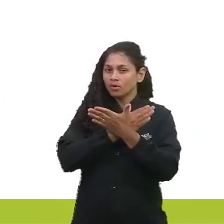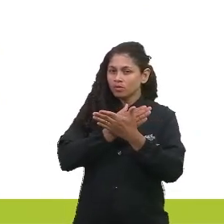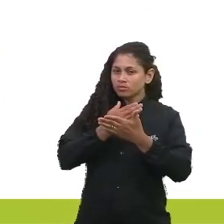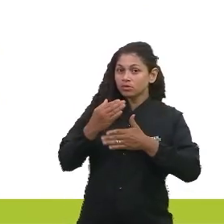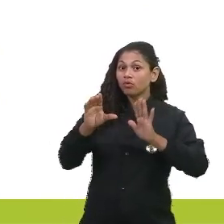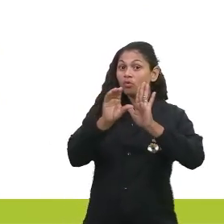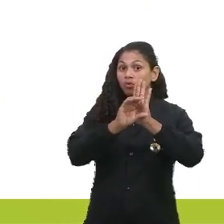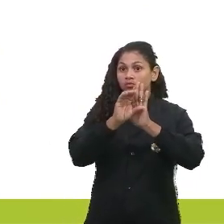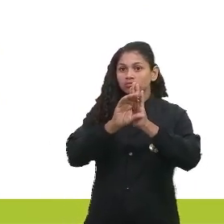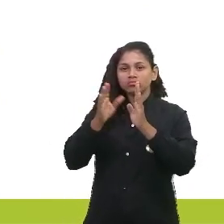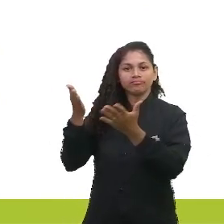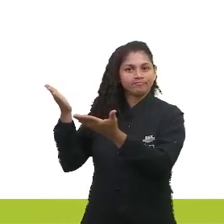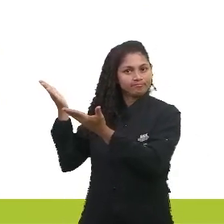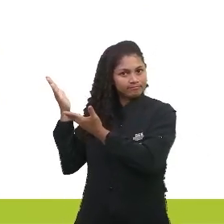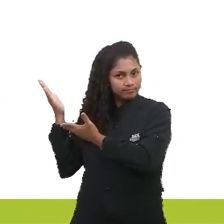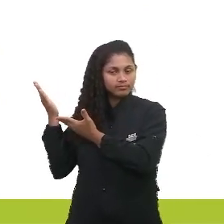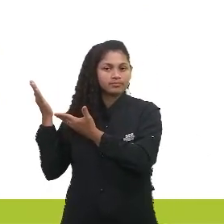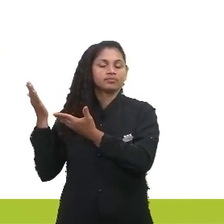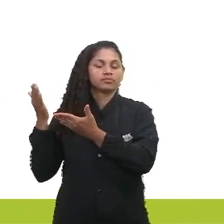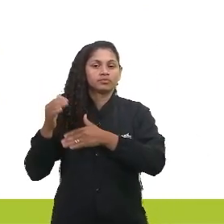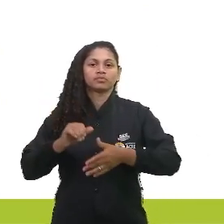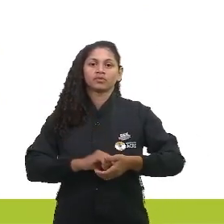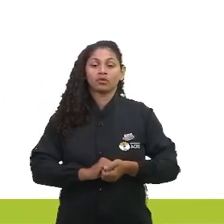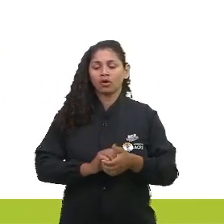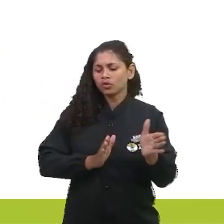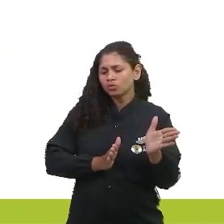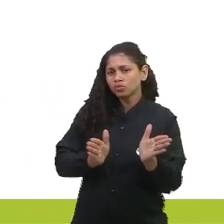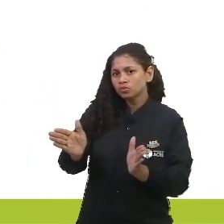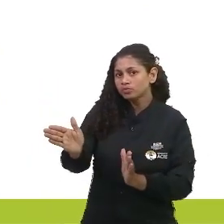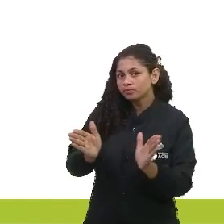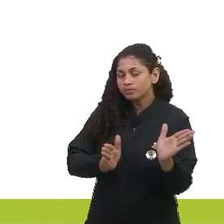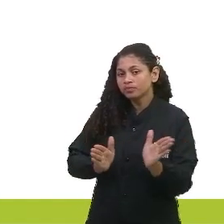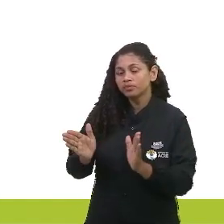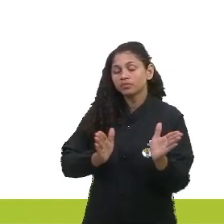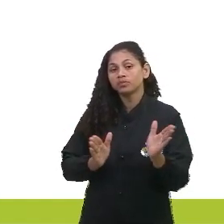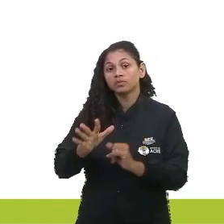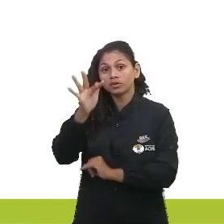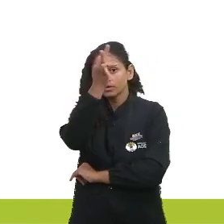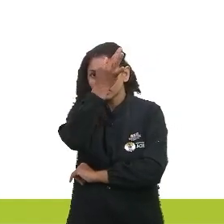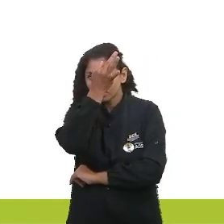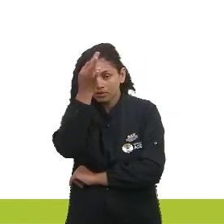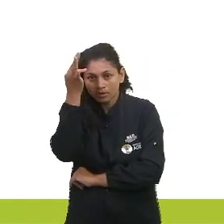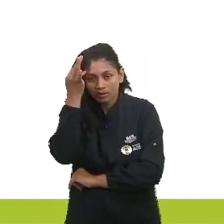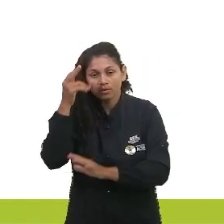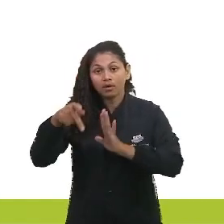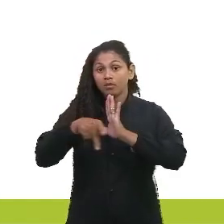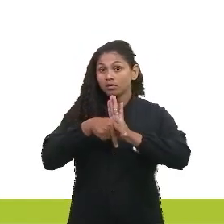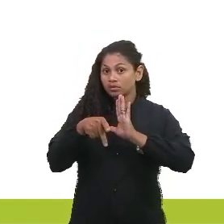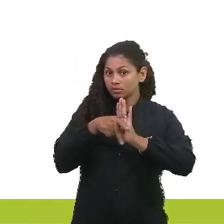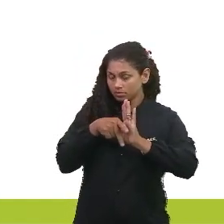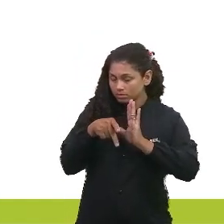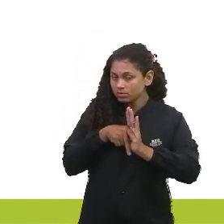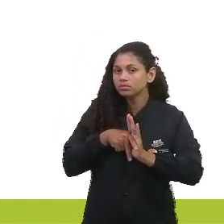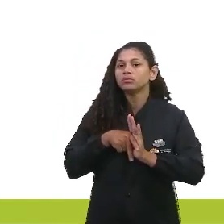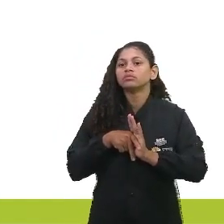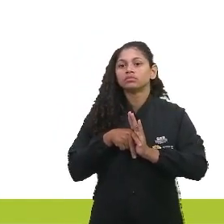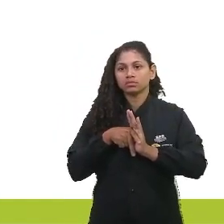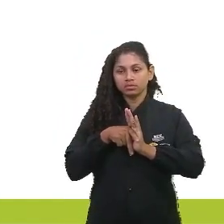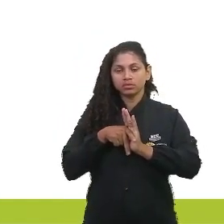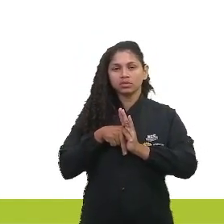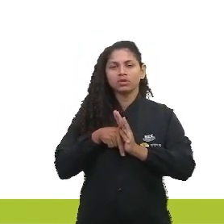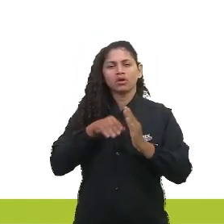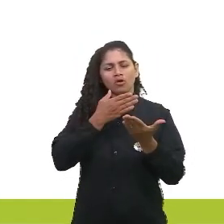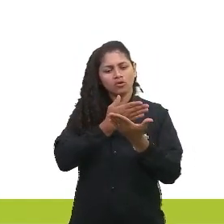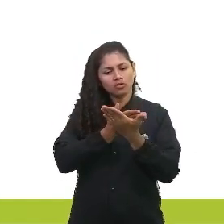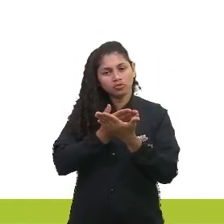ética. Então, a ética é um ramo de estudo da filosofia. Esse ramo de estudo da filosofia